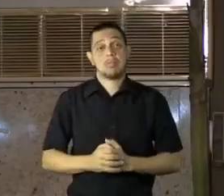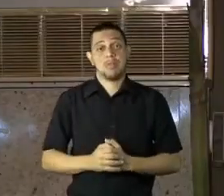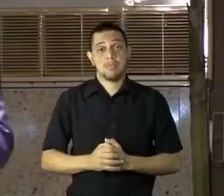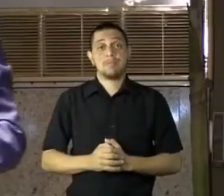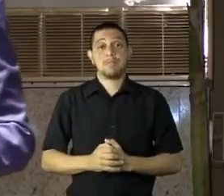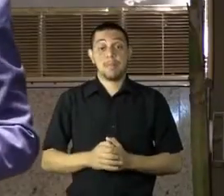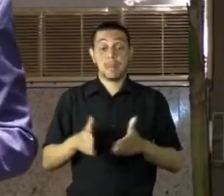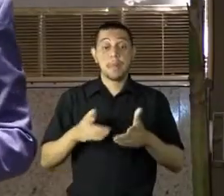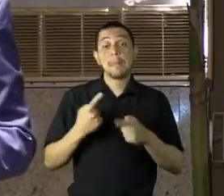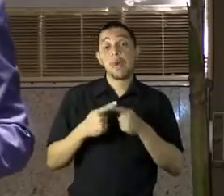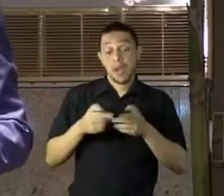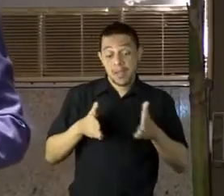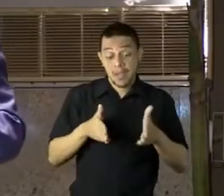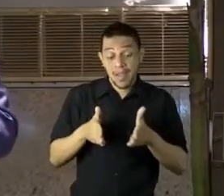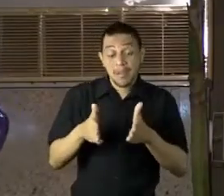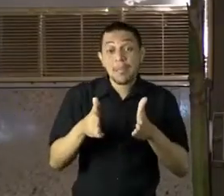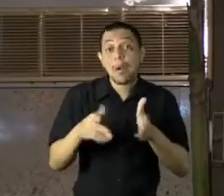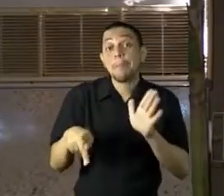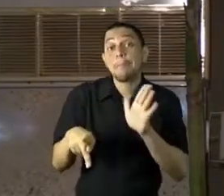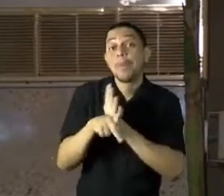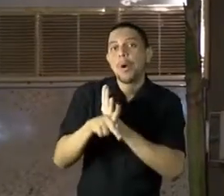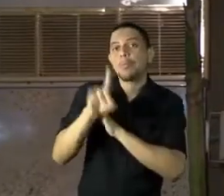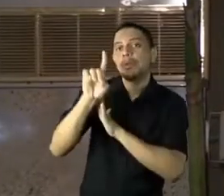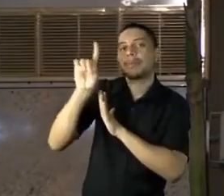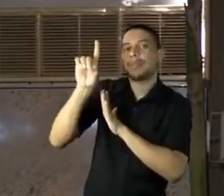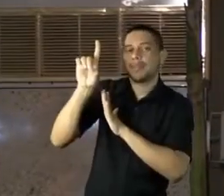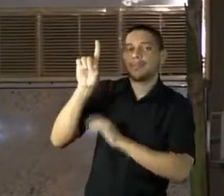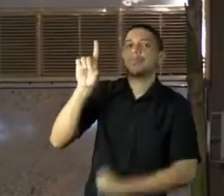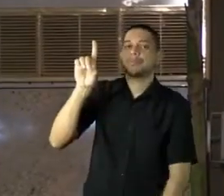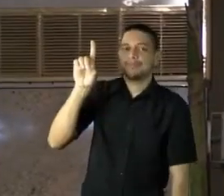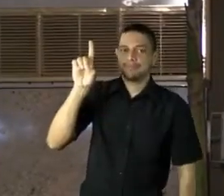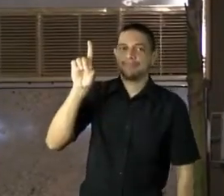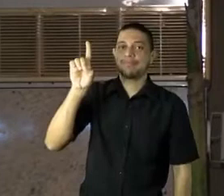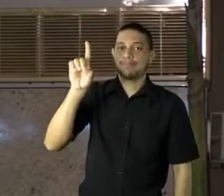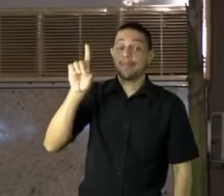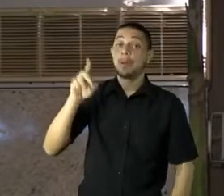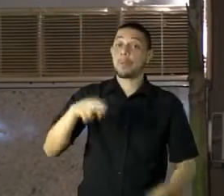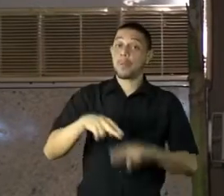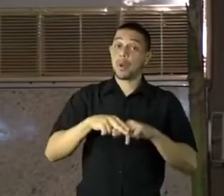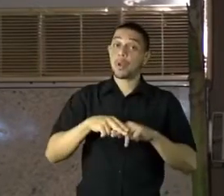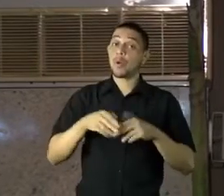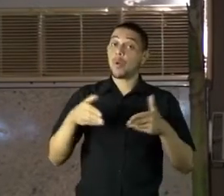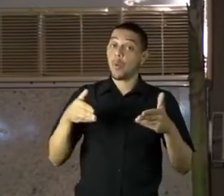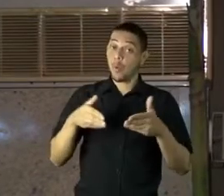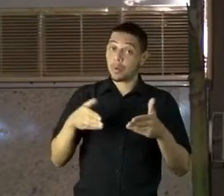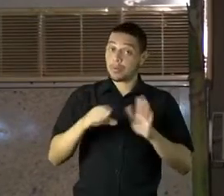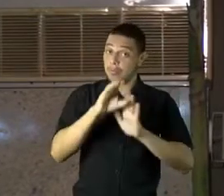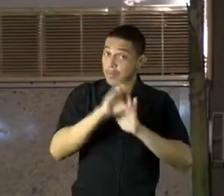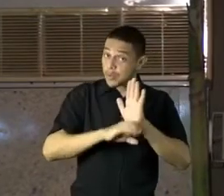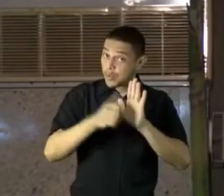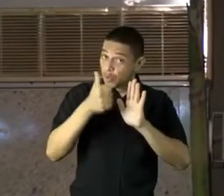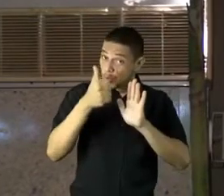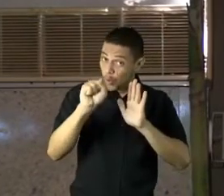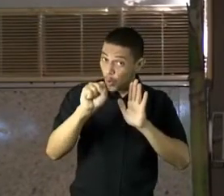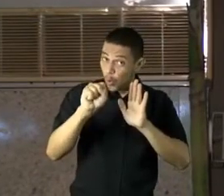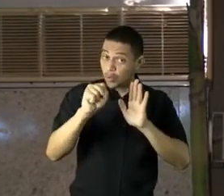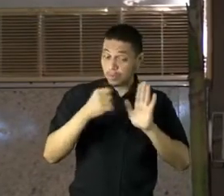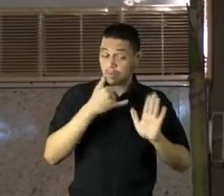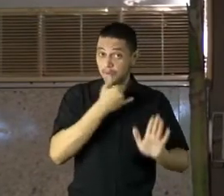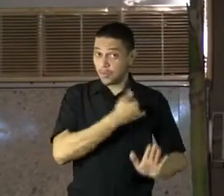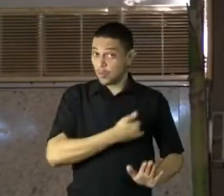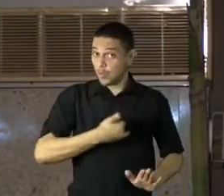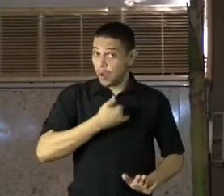e esse é um caminho definido por Deus no episódio de hoje no capítulo 18 de João nós vamos